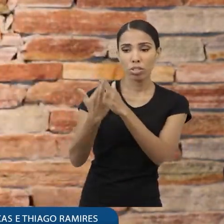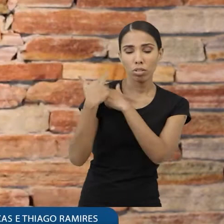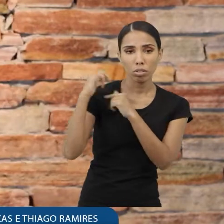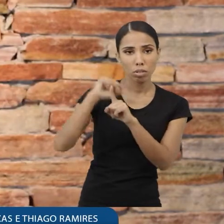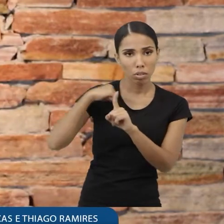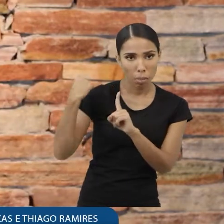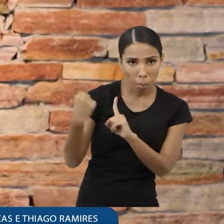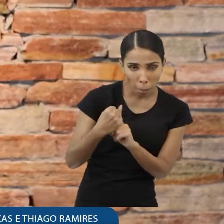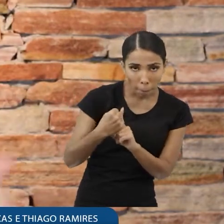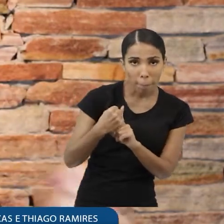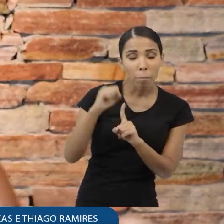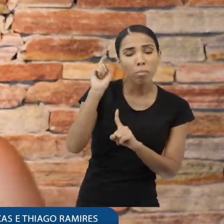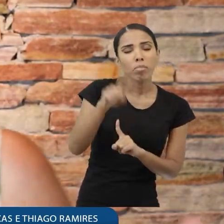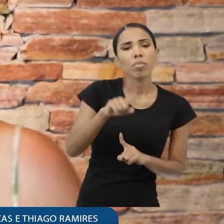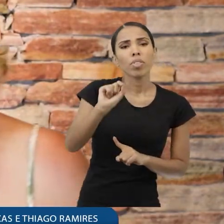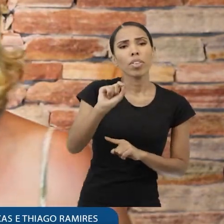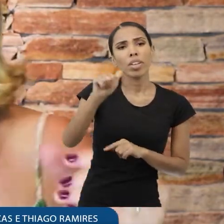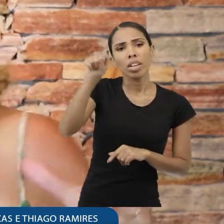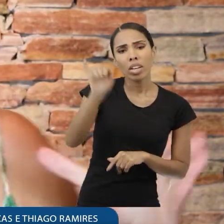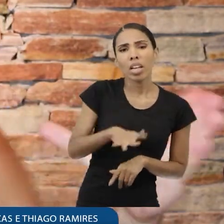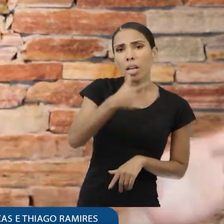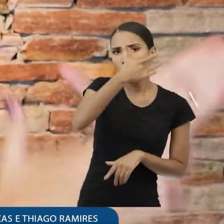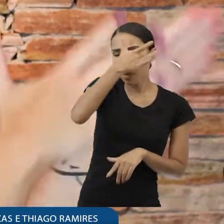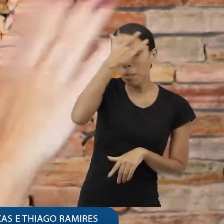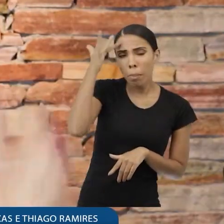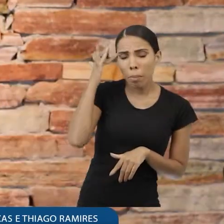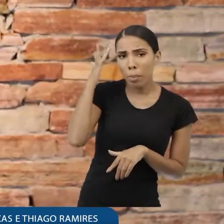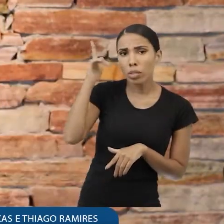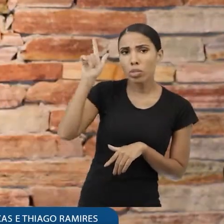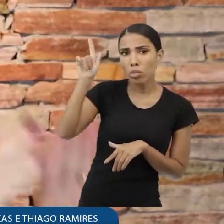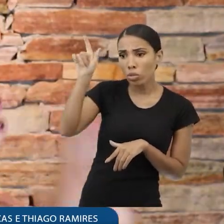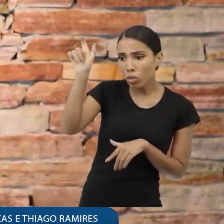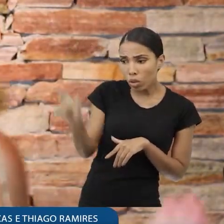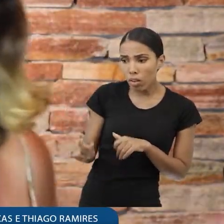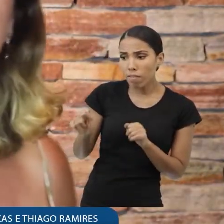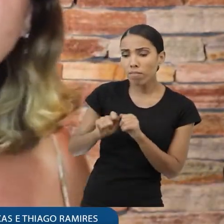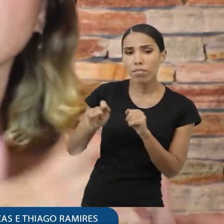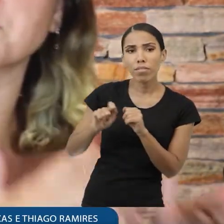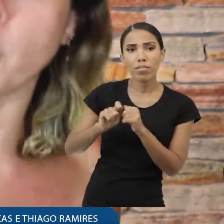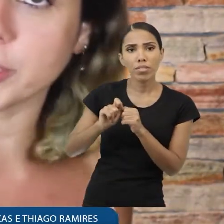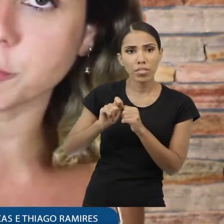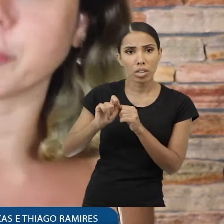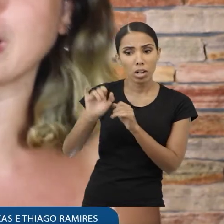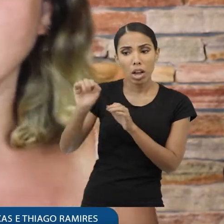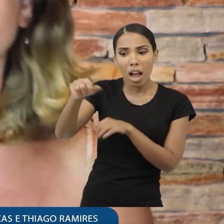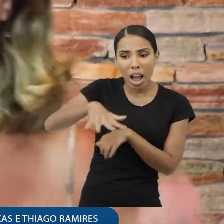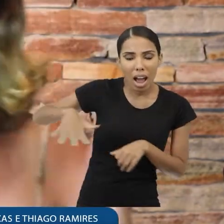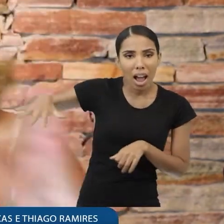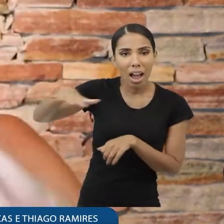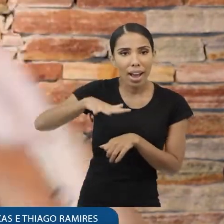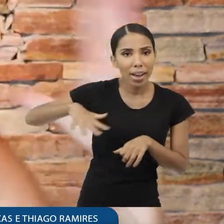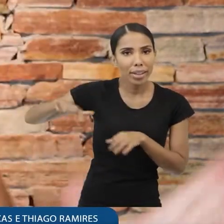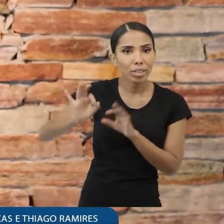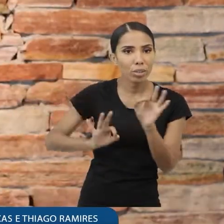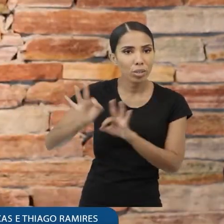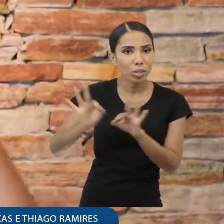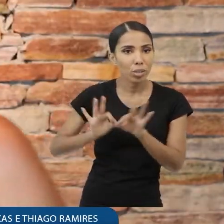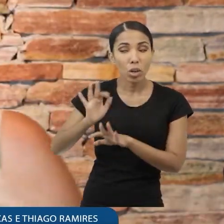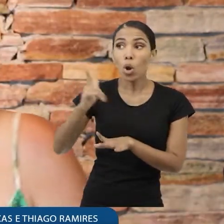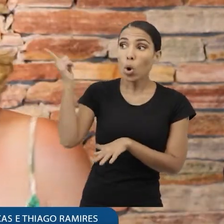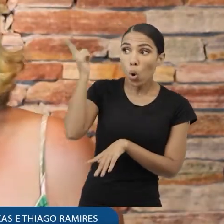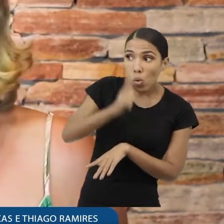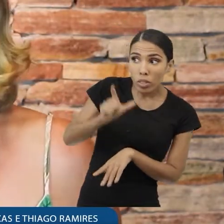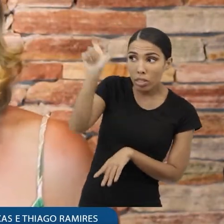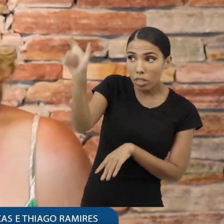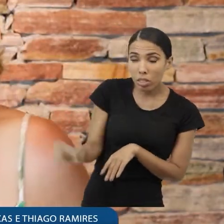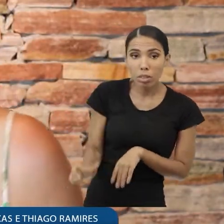de responsabilidade social, considerando naturalmente quem é a pessoa da determinada empresa que responde pela área de... Bem,